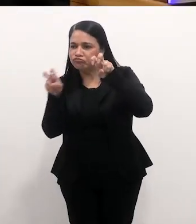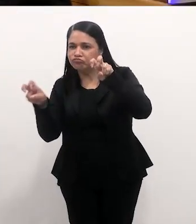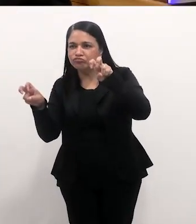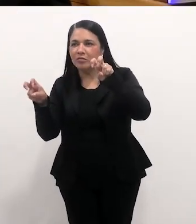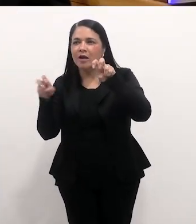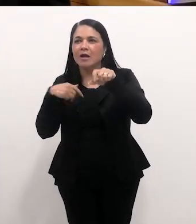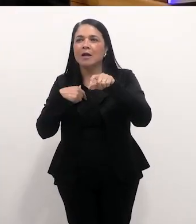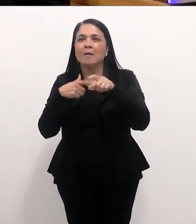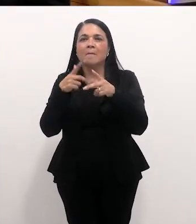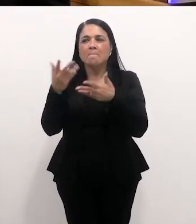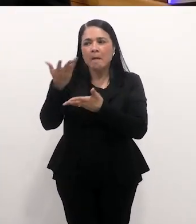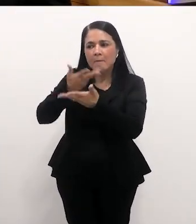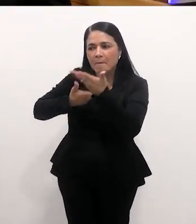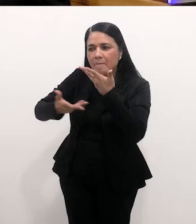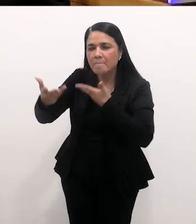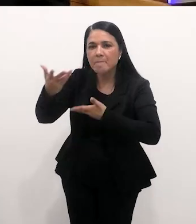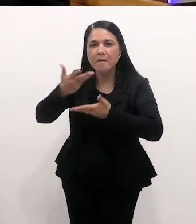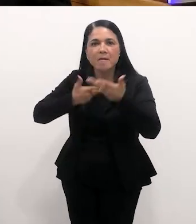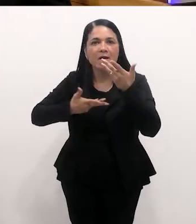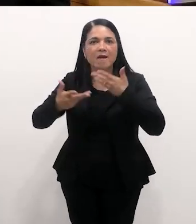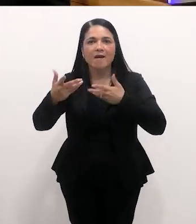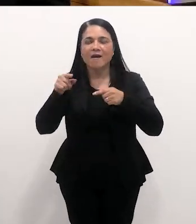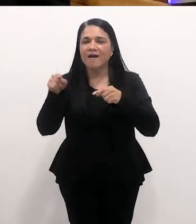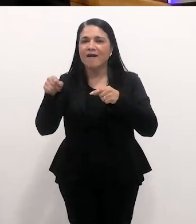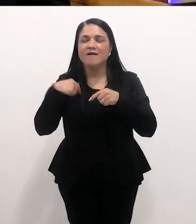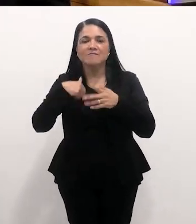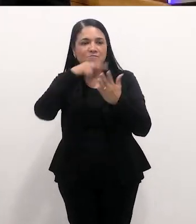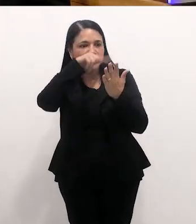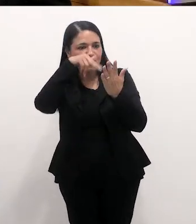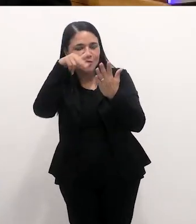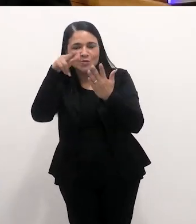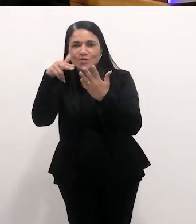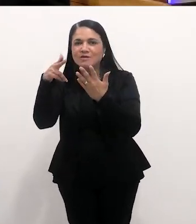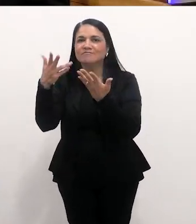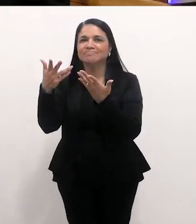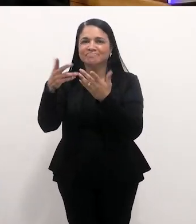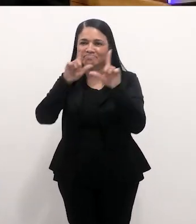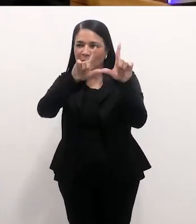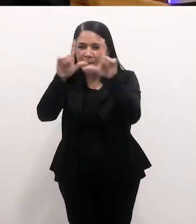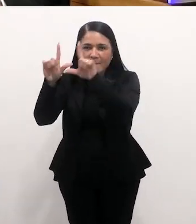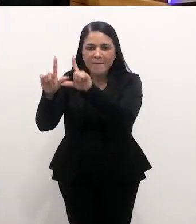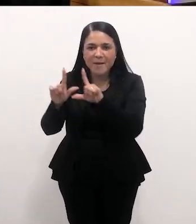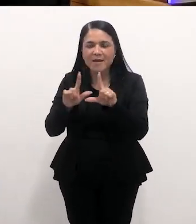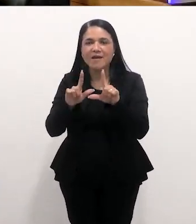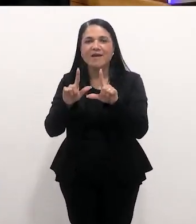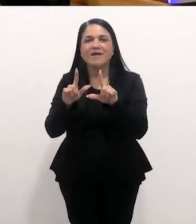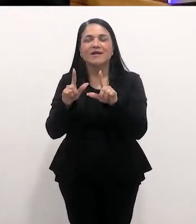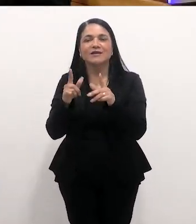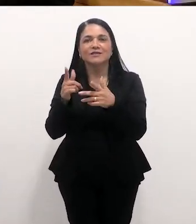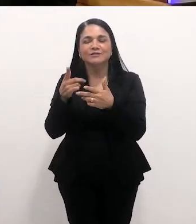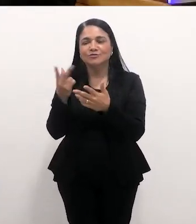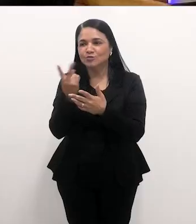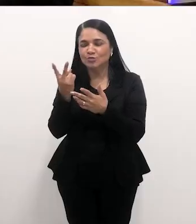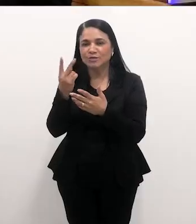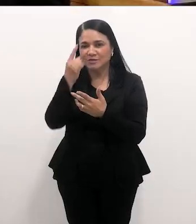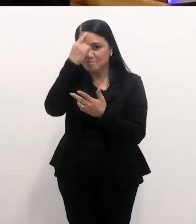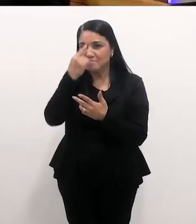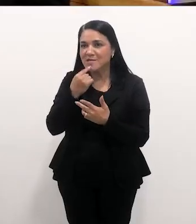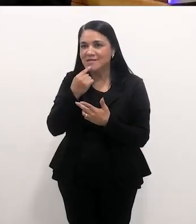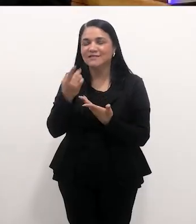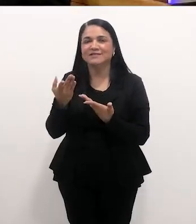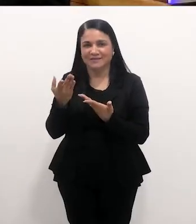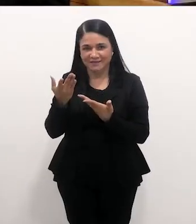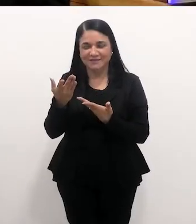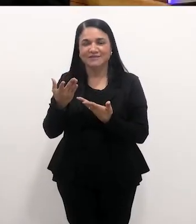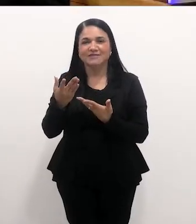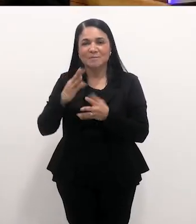Pão de Açúcar, que estavam fazendo estas trocas, não? Para mesclar os 2 paisagens. Sempre